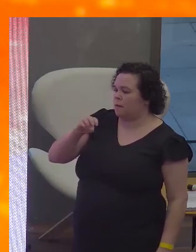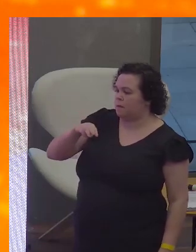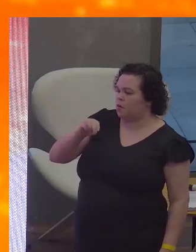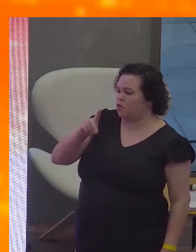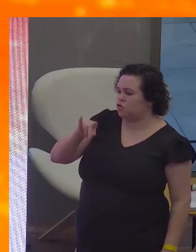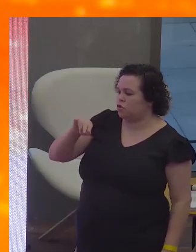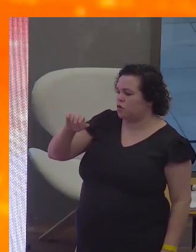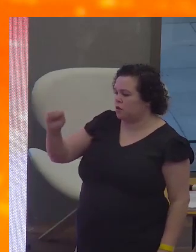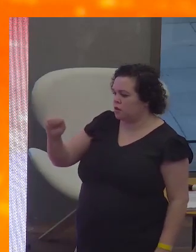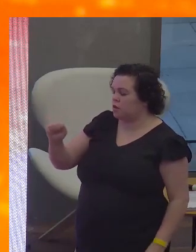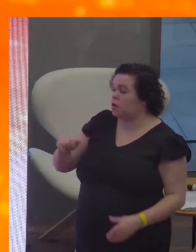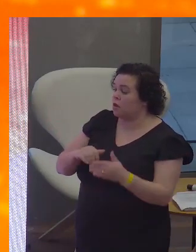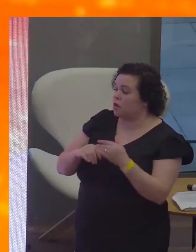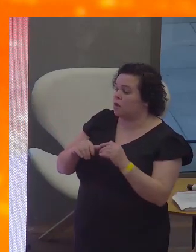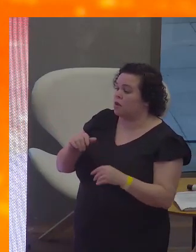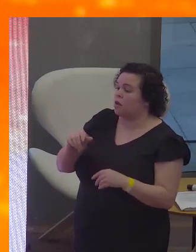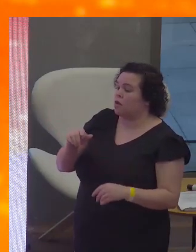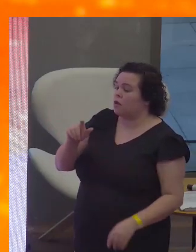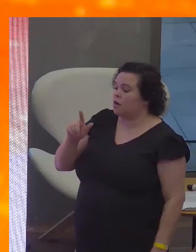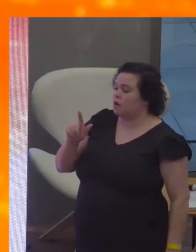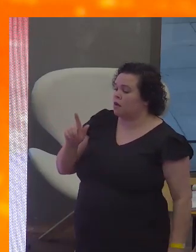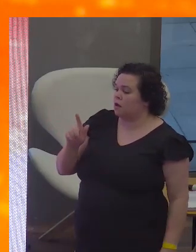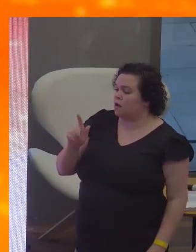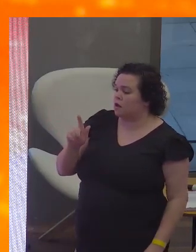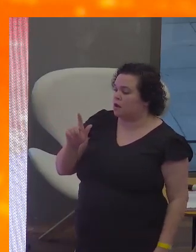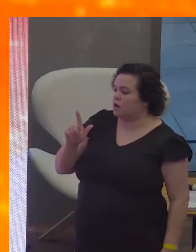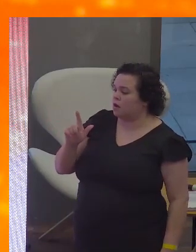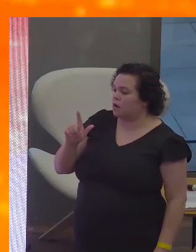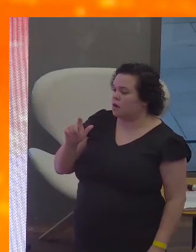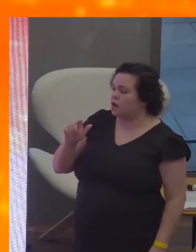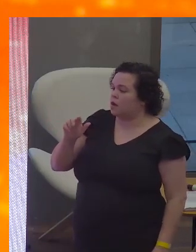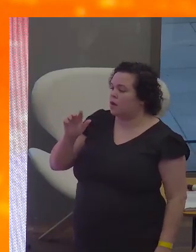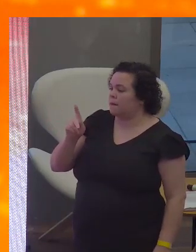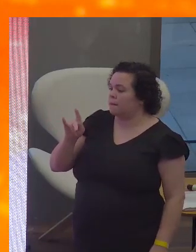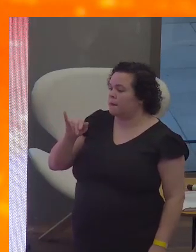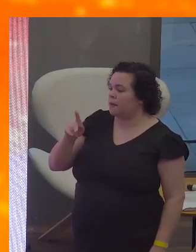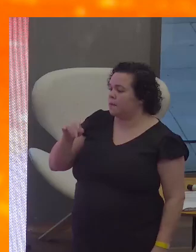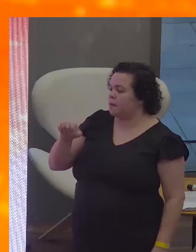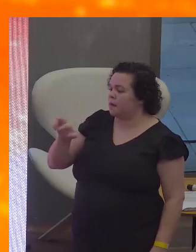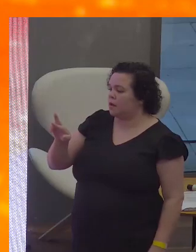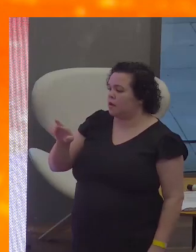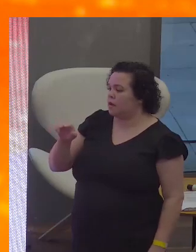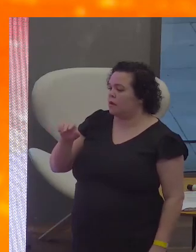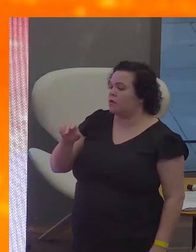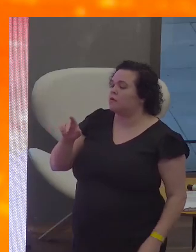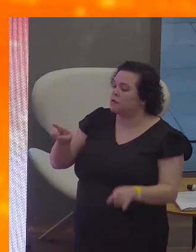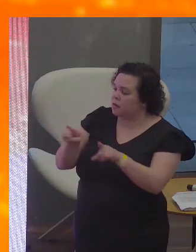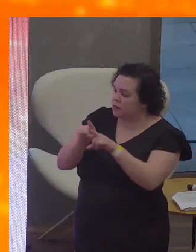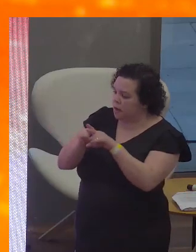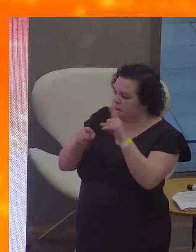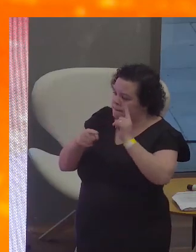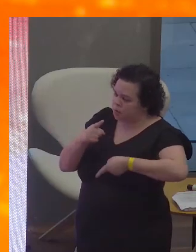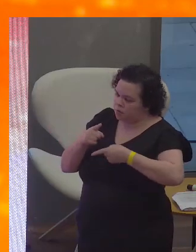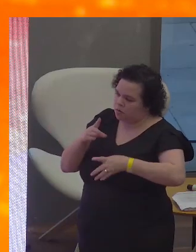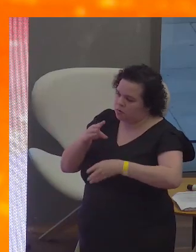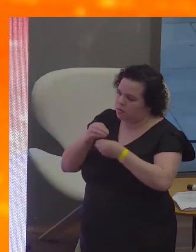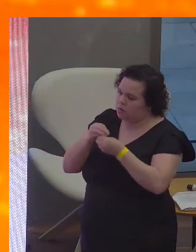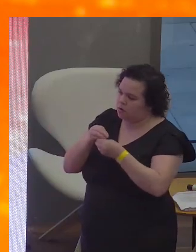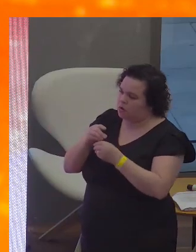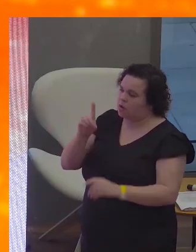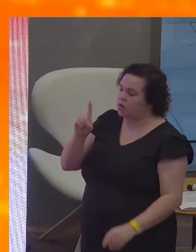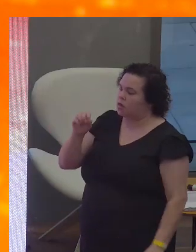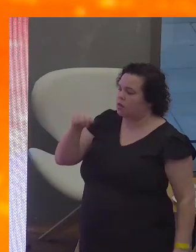hidroantrocênios, dantrona e o pipermitístico, ou seja, a cava-cava também é proibida como suplementação alimentar lá. Então, são só